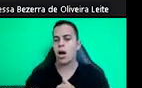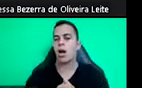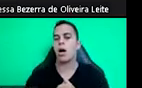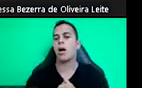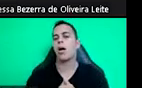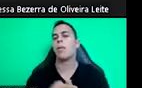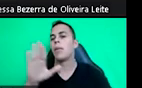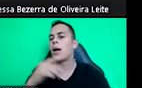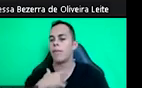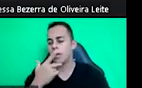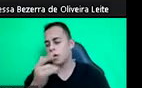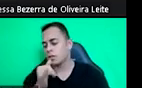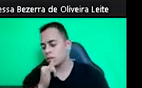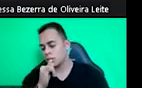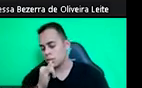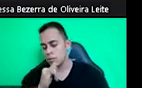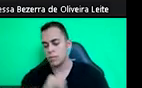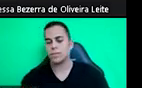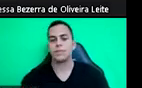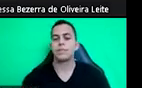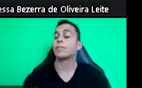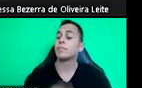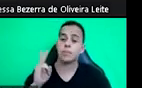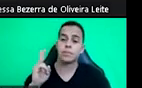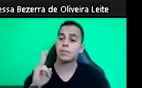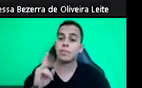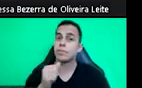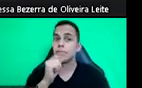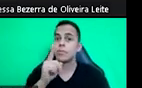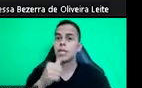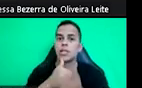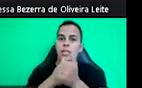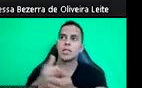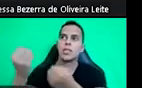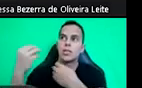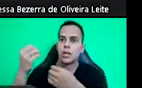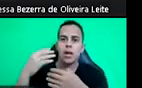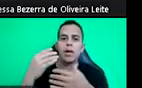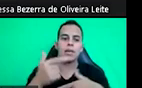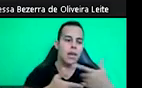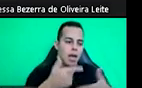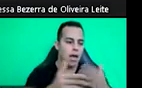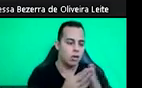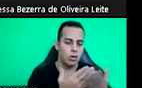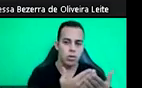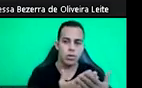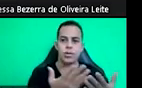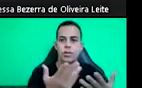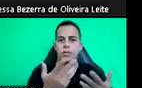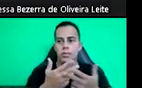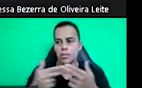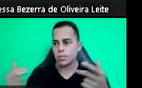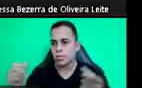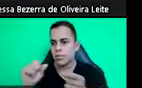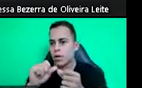exemplo aqui só para vocês entenderem. Então, frequentemente não seguem instruções até o fim, não consegue terminar trabalhos escolares, tarefas ou deveres